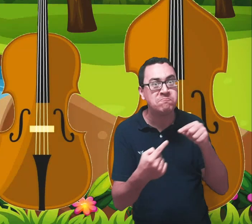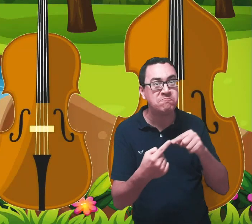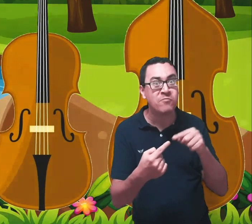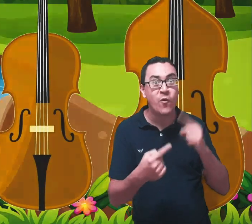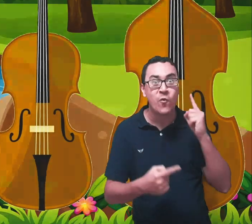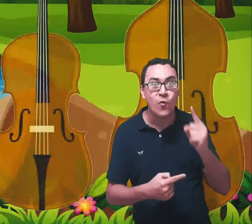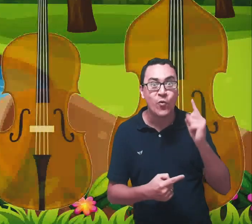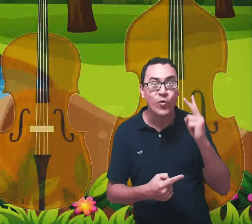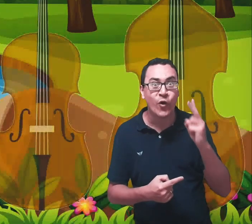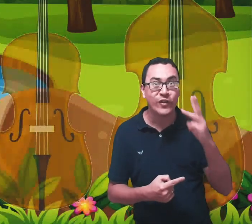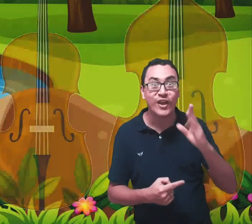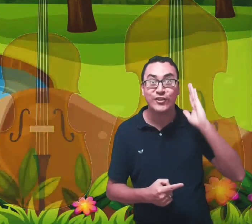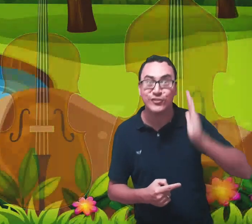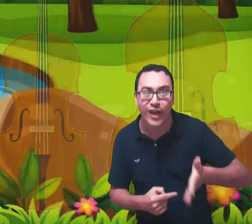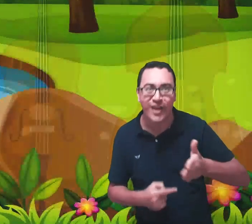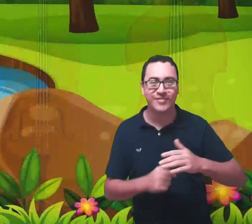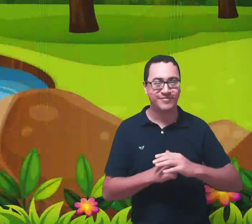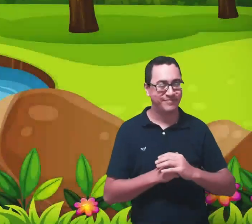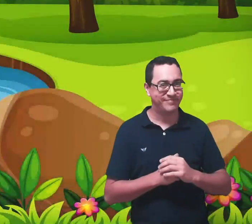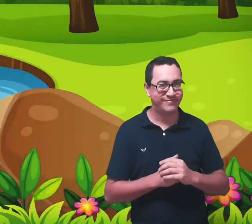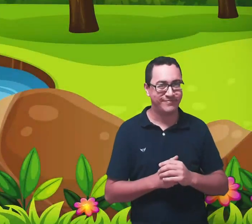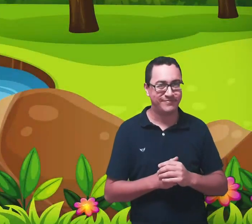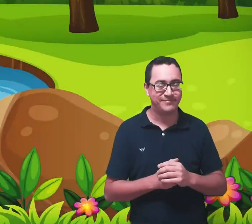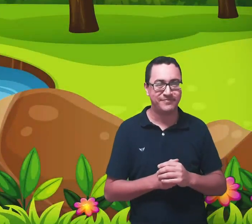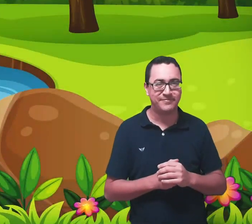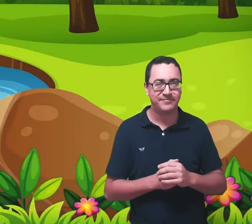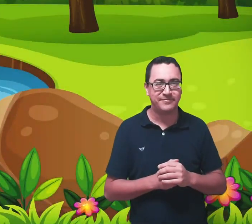2, 3 e já!